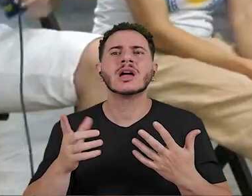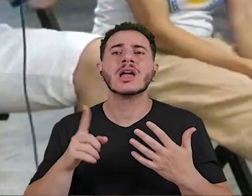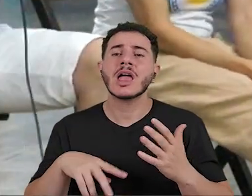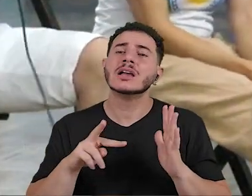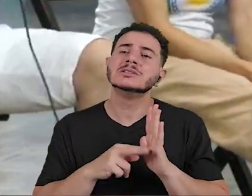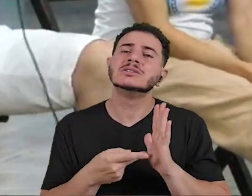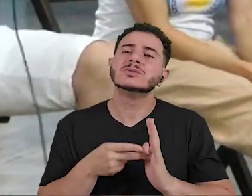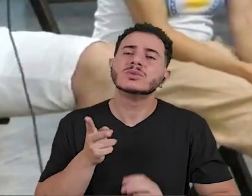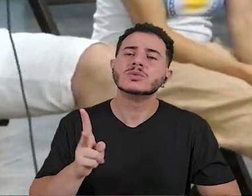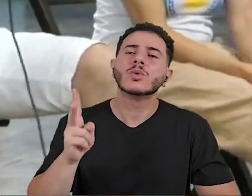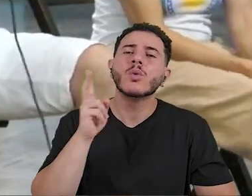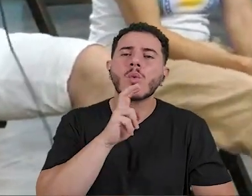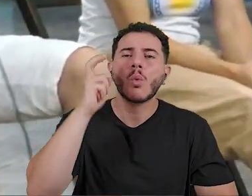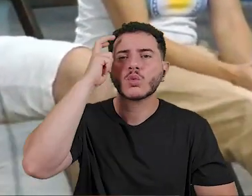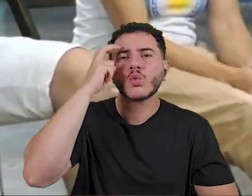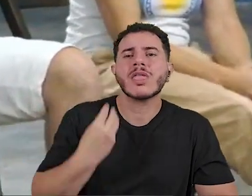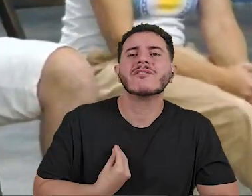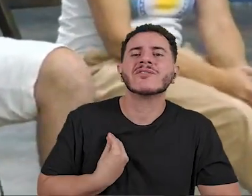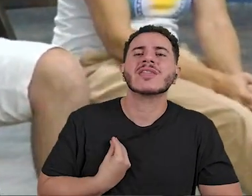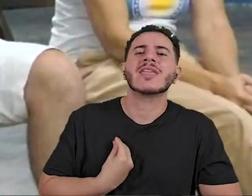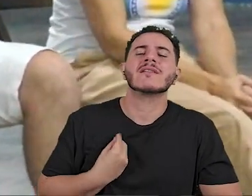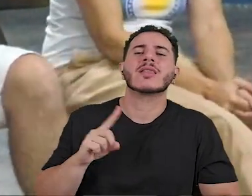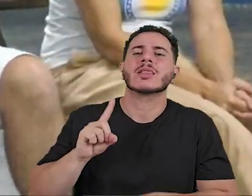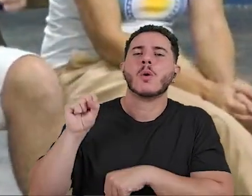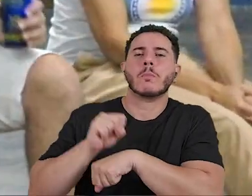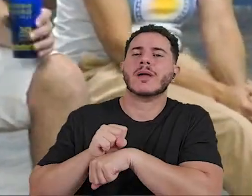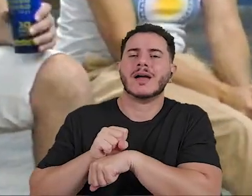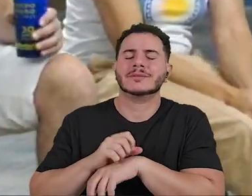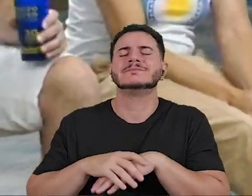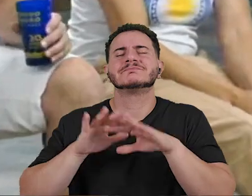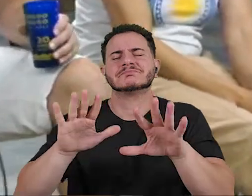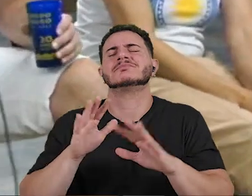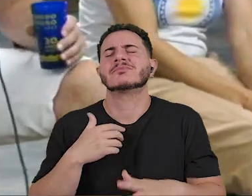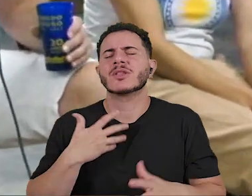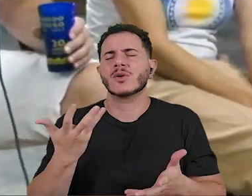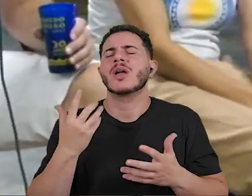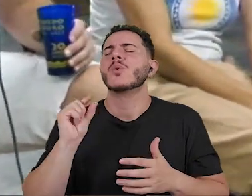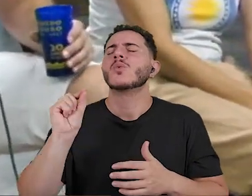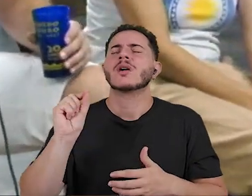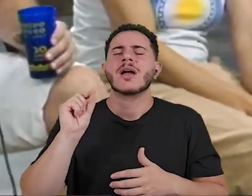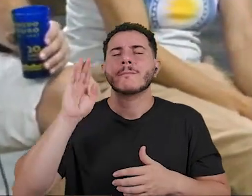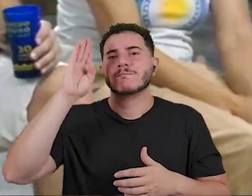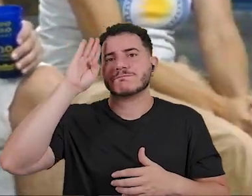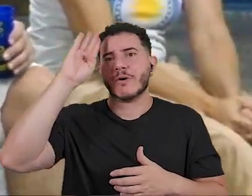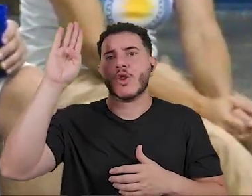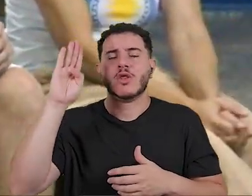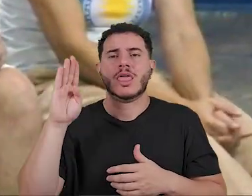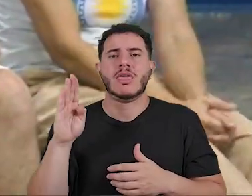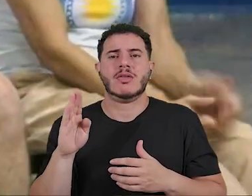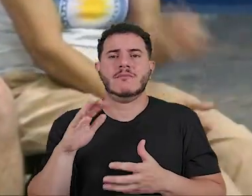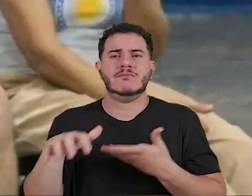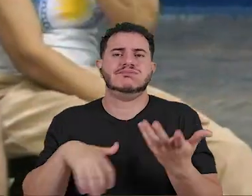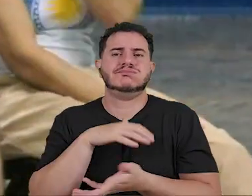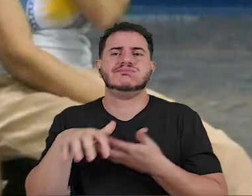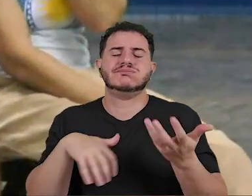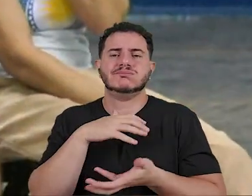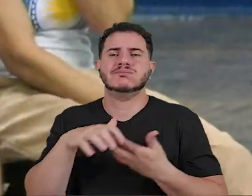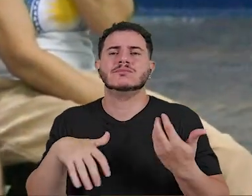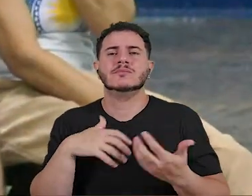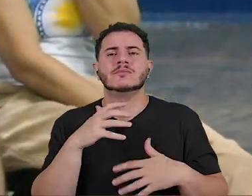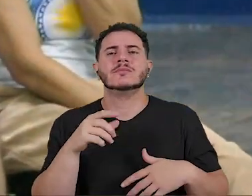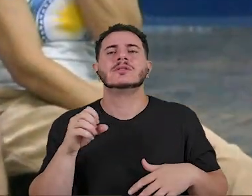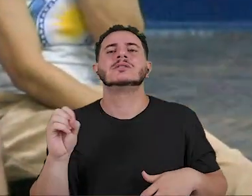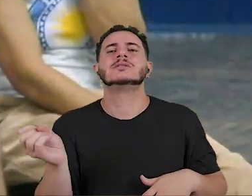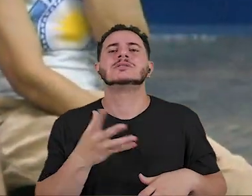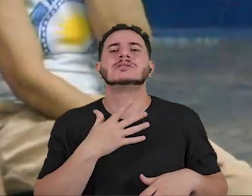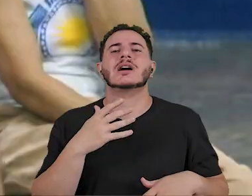Essa polêmica principal, né, que nós estamos vivendo aqui, que é a saída do Walter do Estrela Brilhante, que por um lado